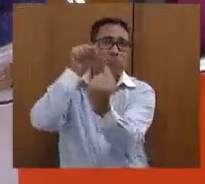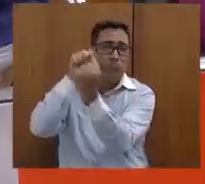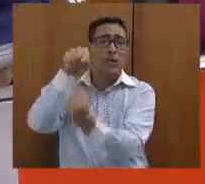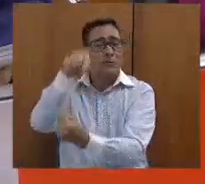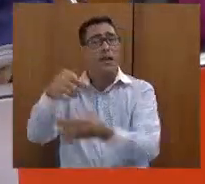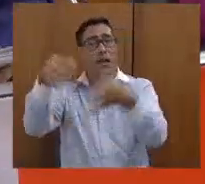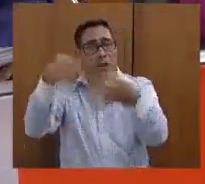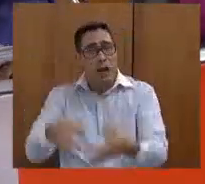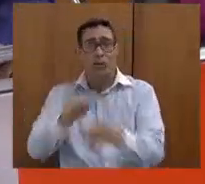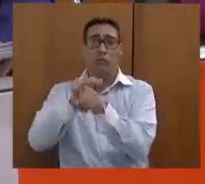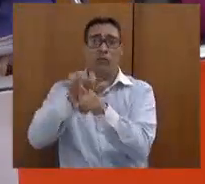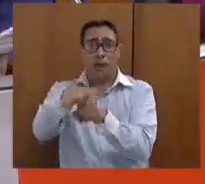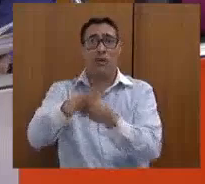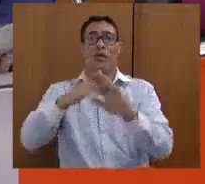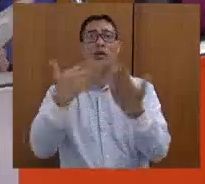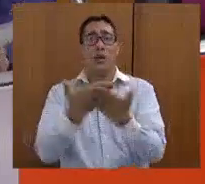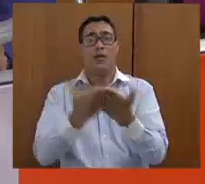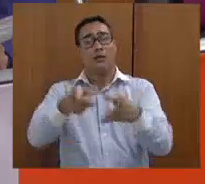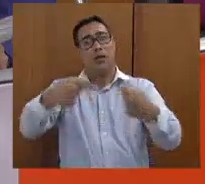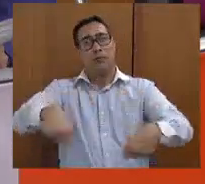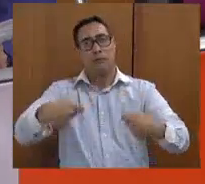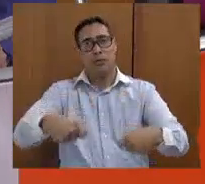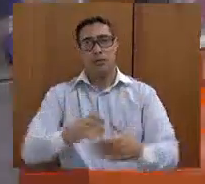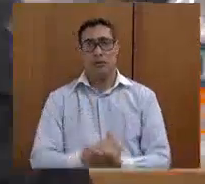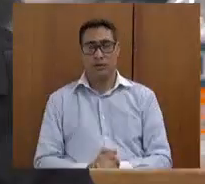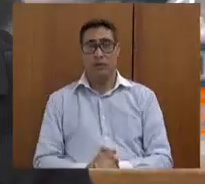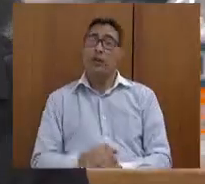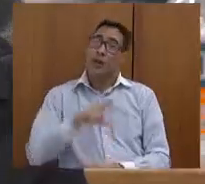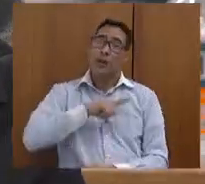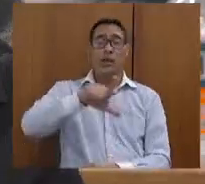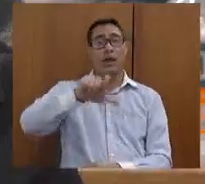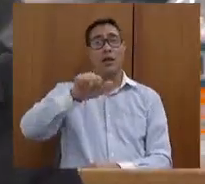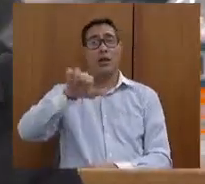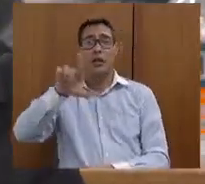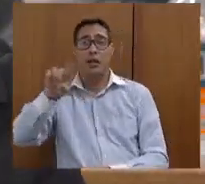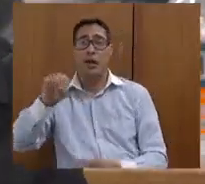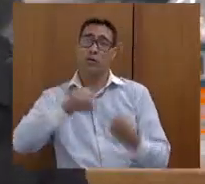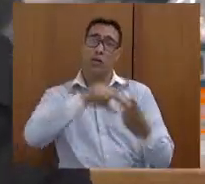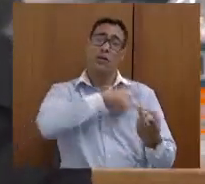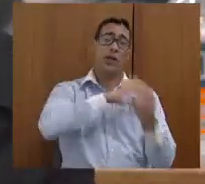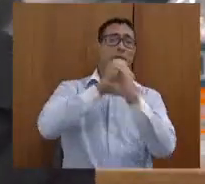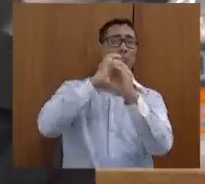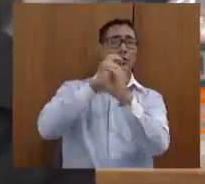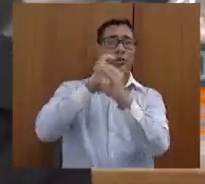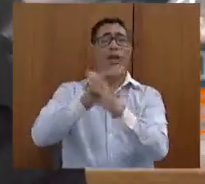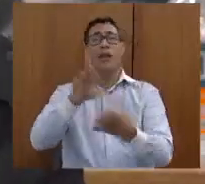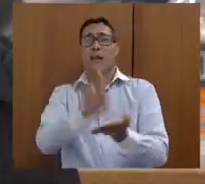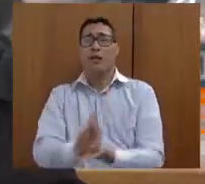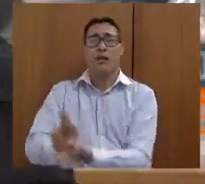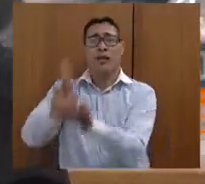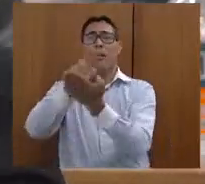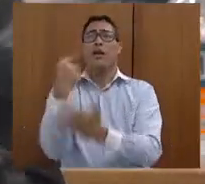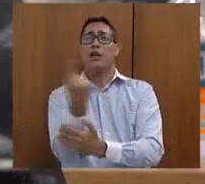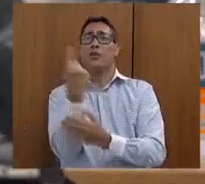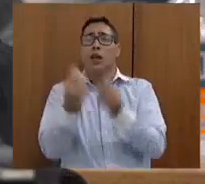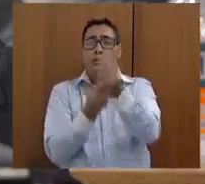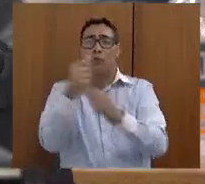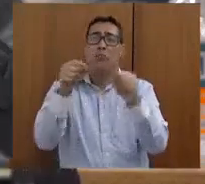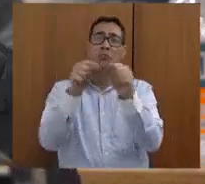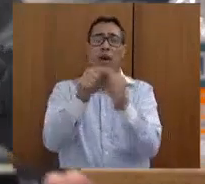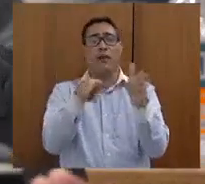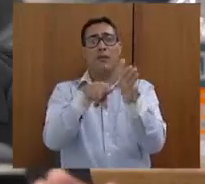que as escolas estão apresentando se tem esse laudo se tem Engenheiro nas regionais como é que tem sido feito esse